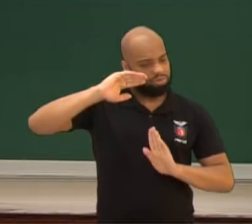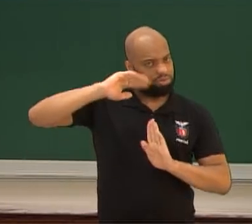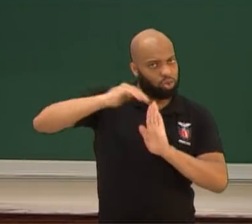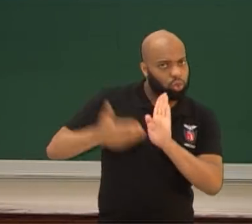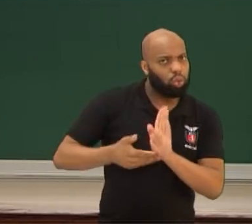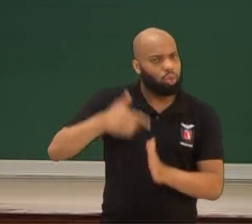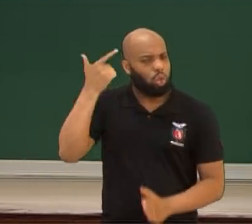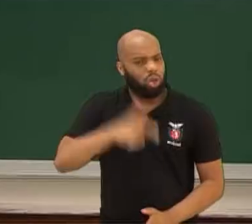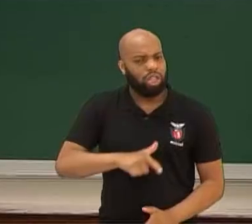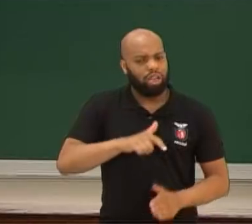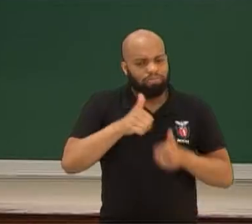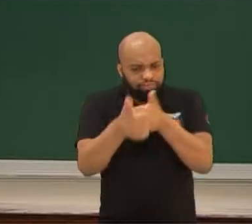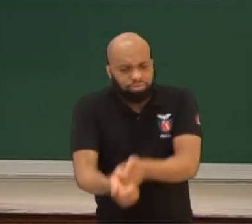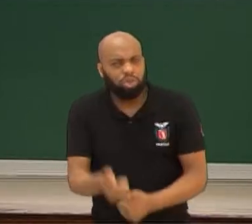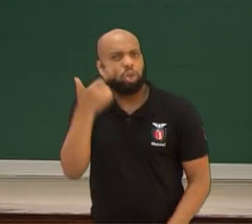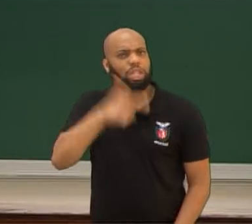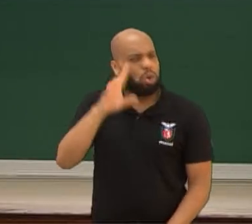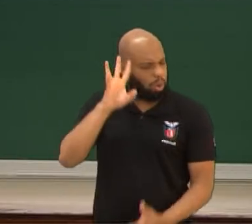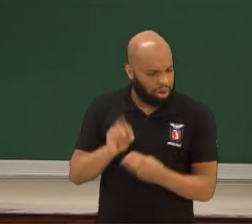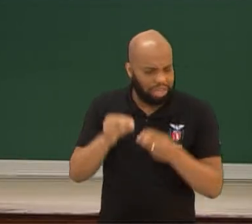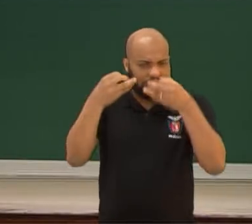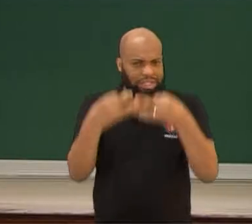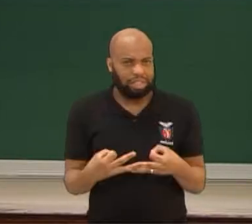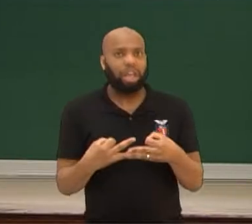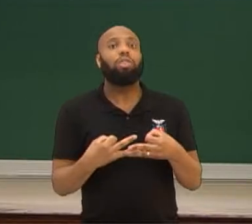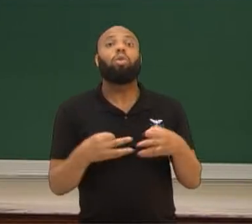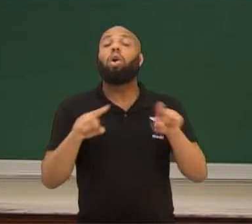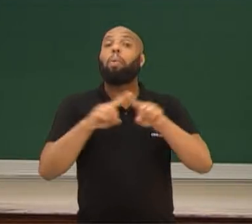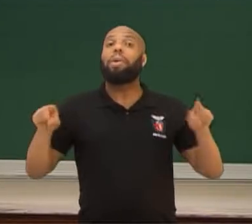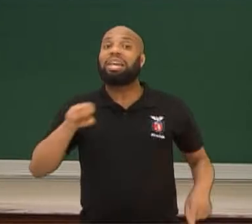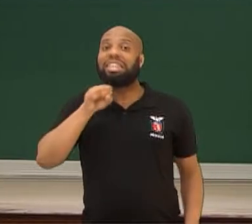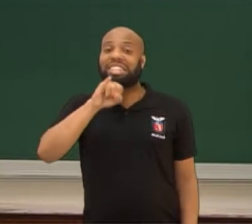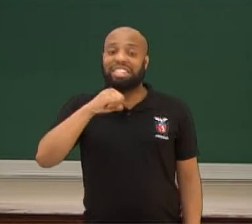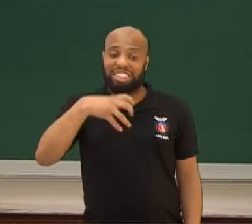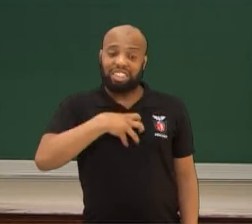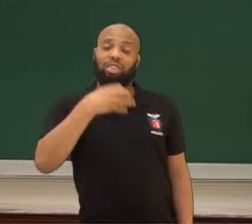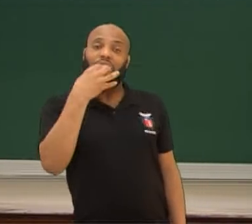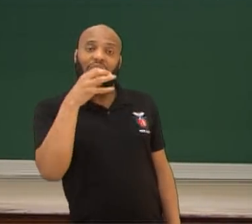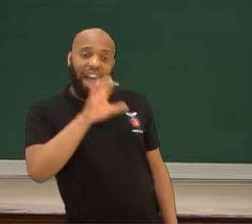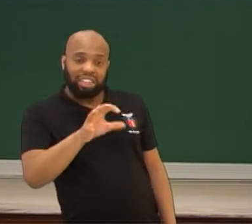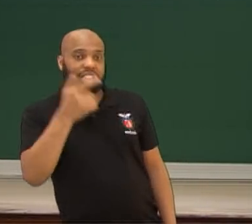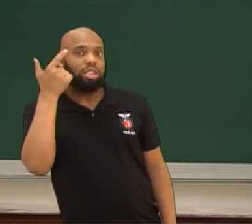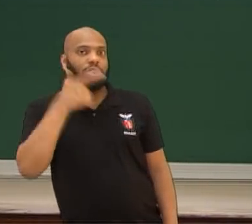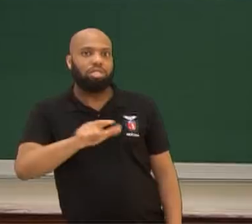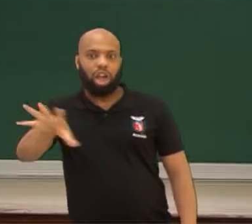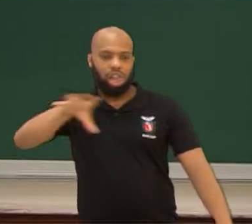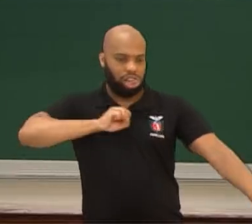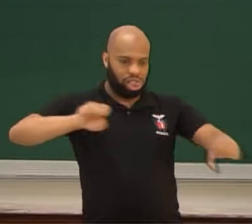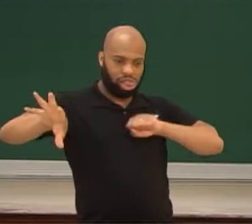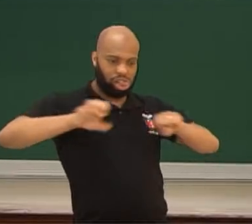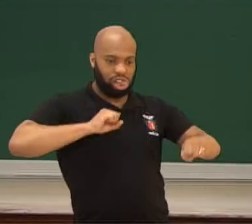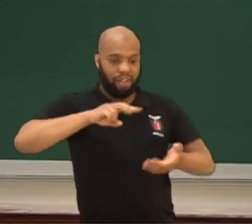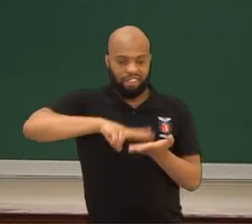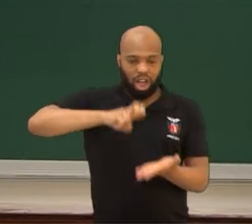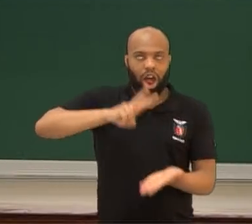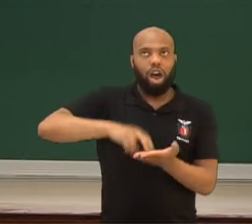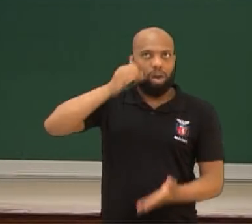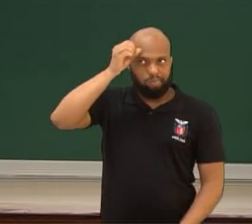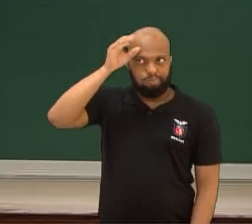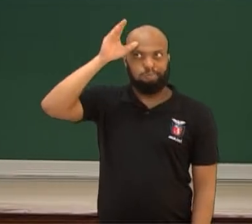acontecimentos que constituem a trama dos romances, né, e dos textos literários, mas é importante porque a gente se apropria desses vocabulários e